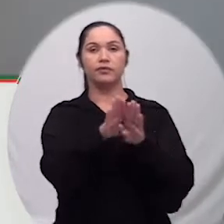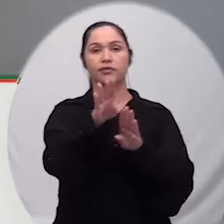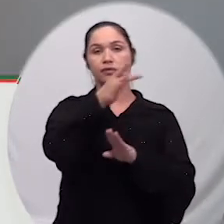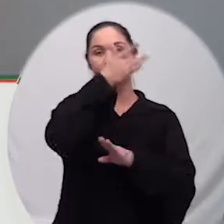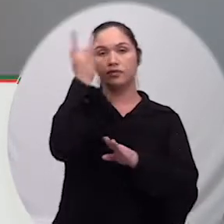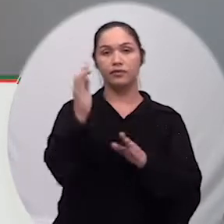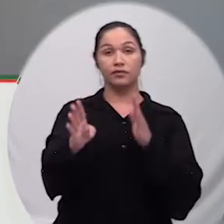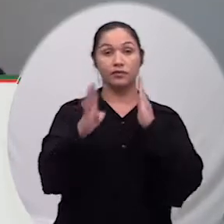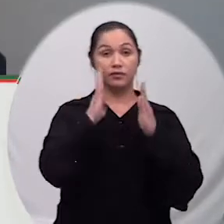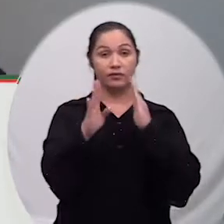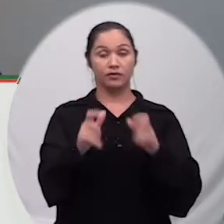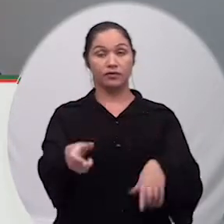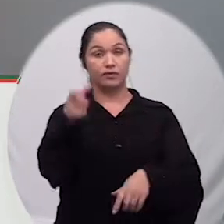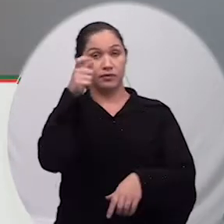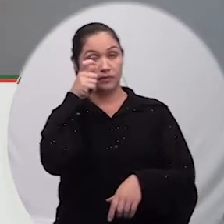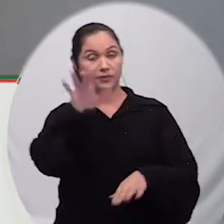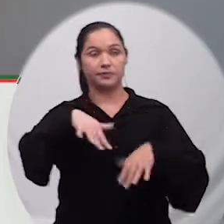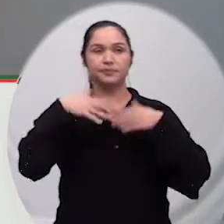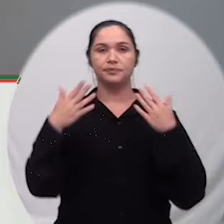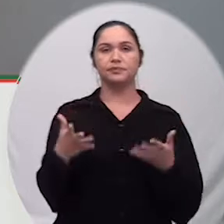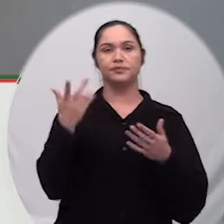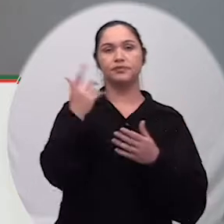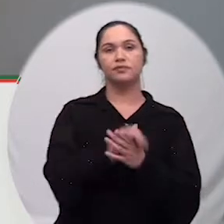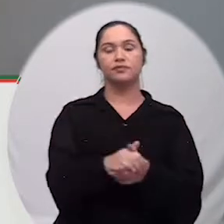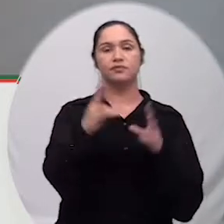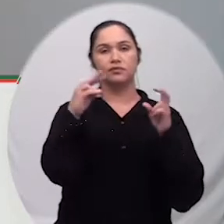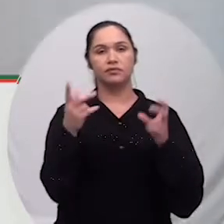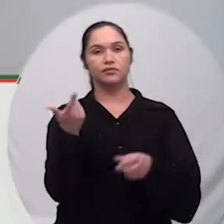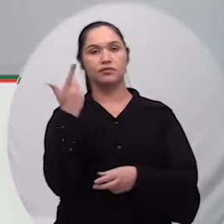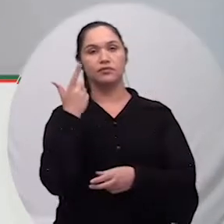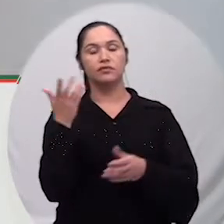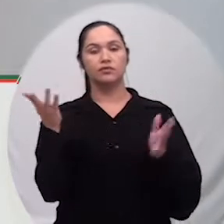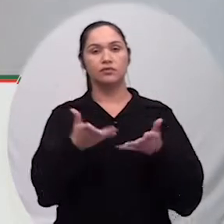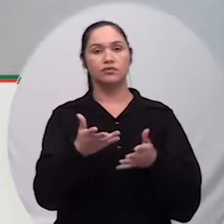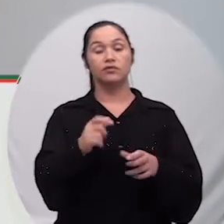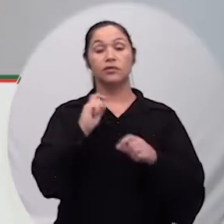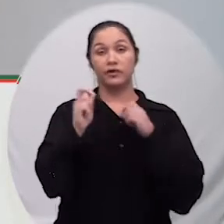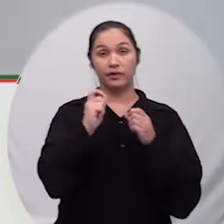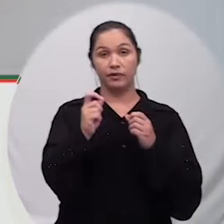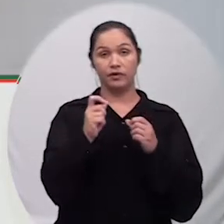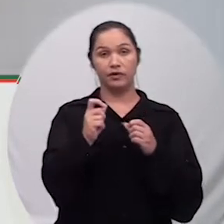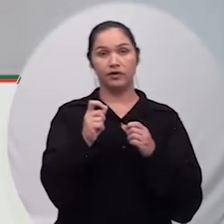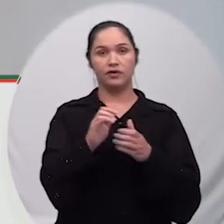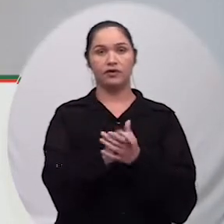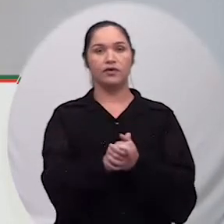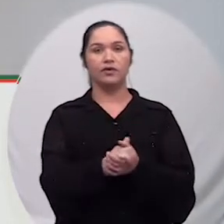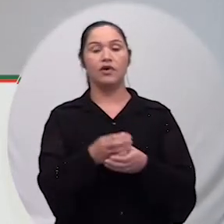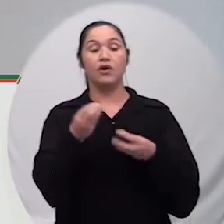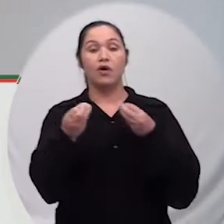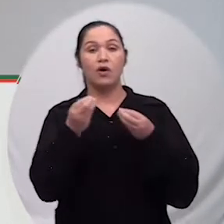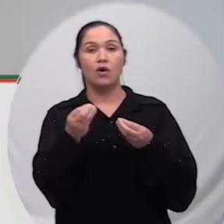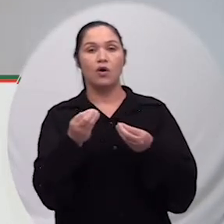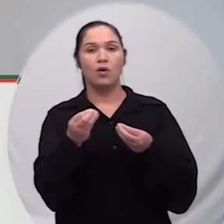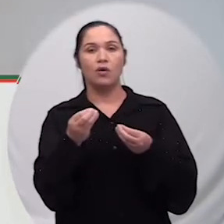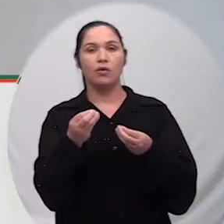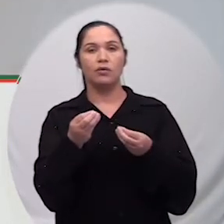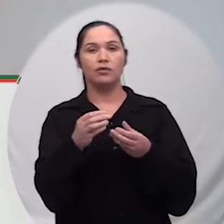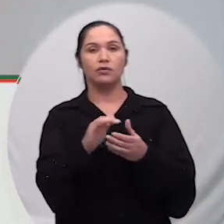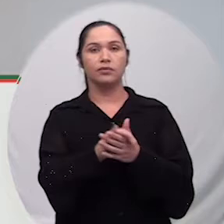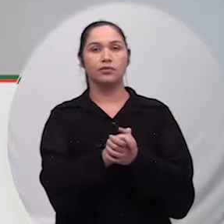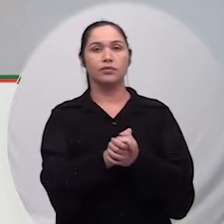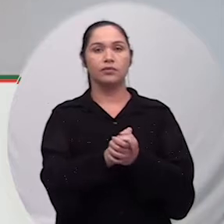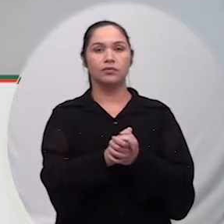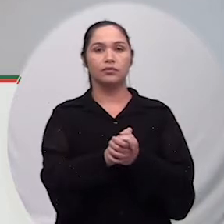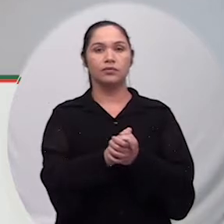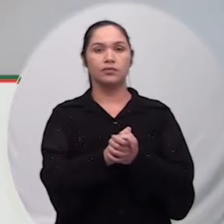Facebook. Pois bem, esse assunto hoje, o ponto biométrico, né? Aquele cartão antigo, tanto da prefeitura quanto